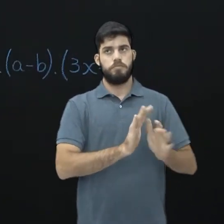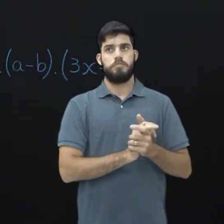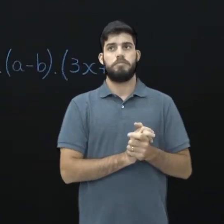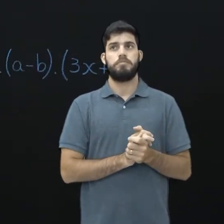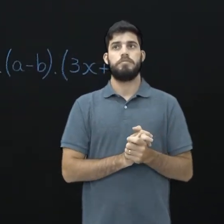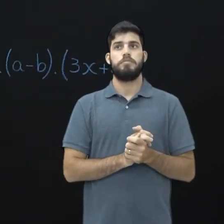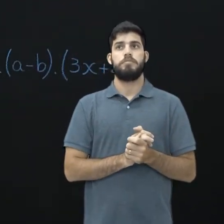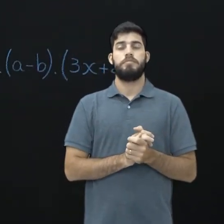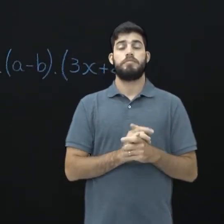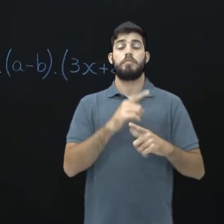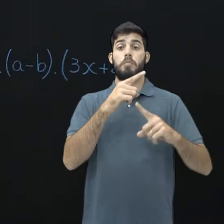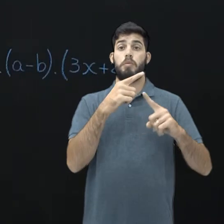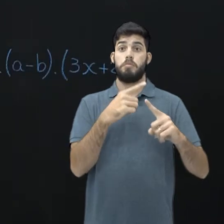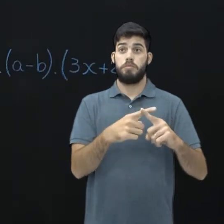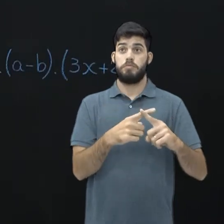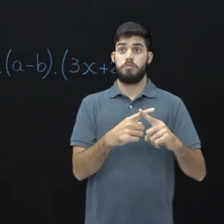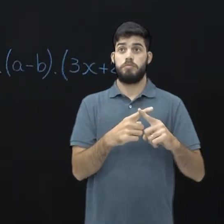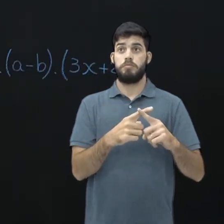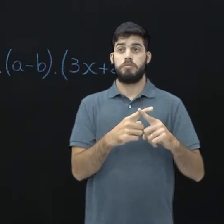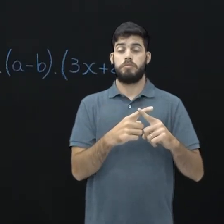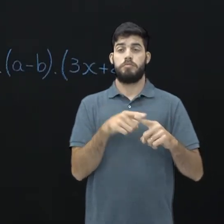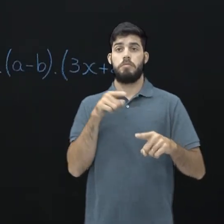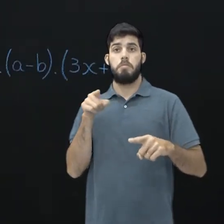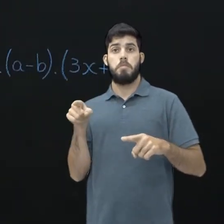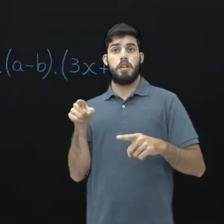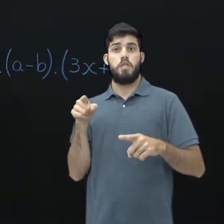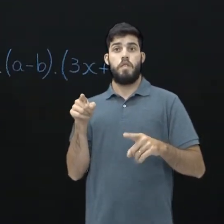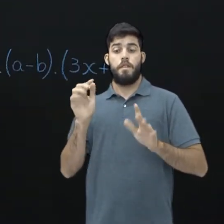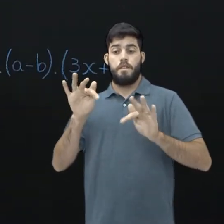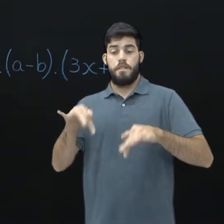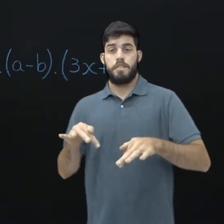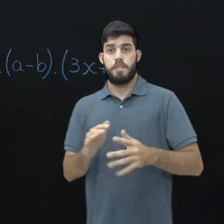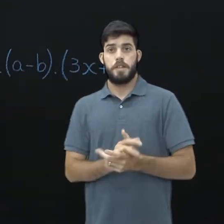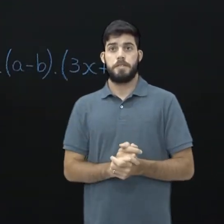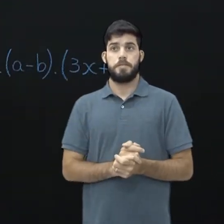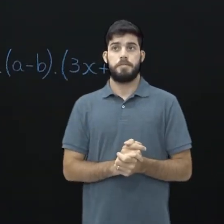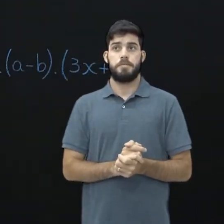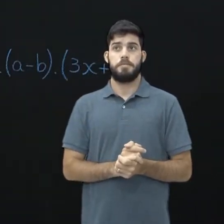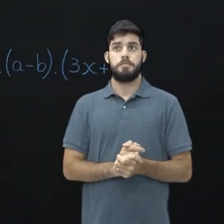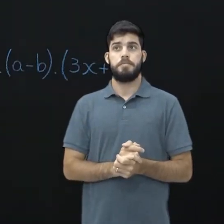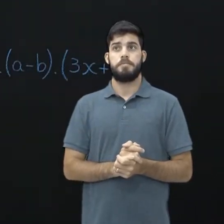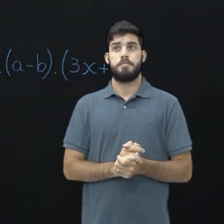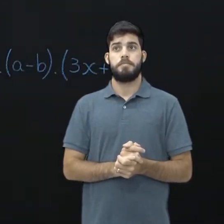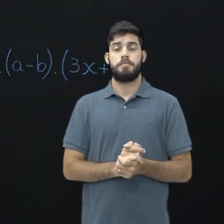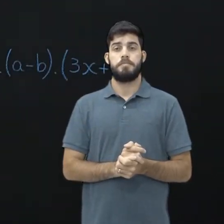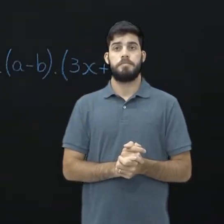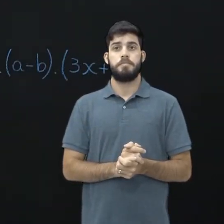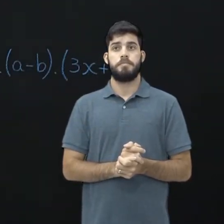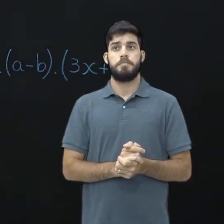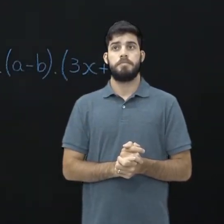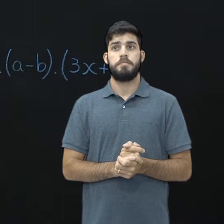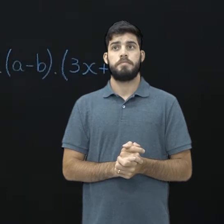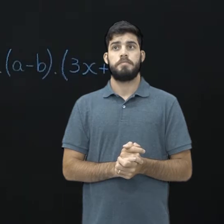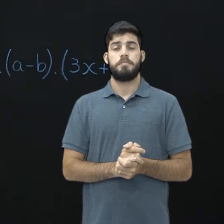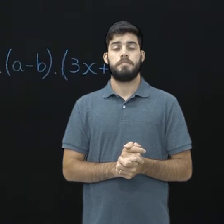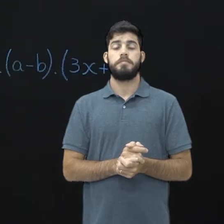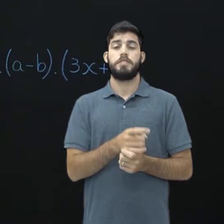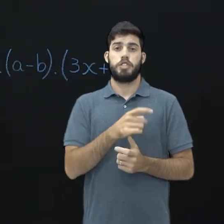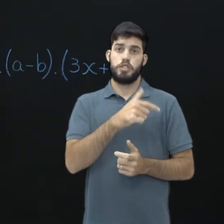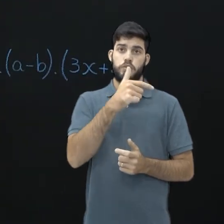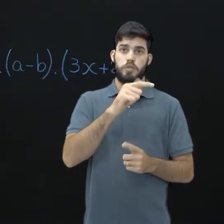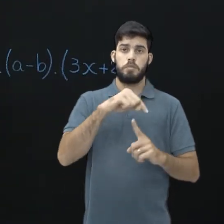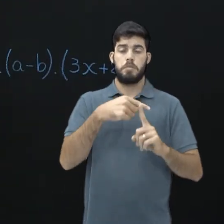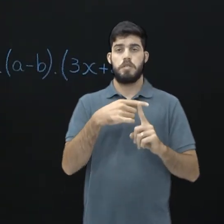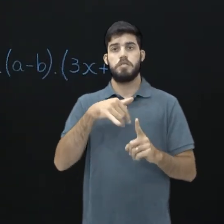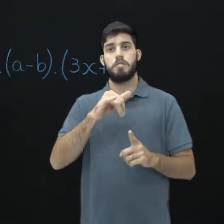quadrado, multiplicado ainda pela fatoração do segundo parêntese. Então vai ficar x ao quadrado mais y